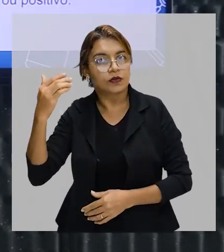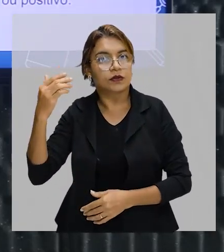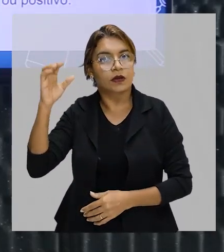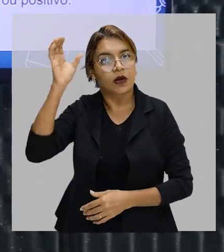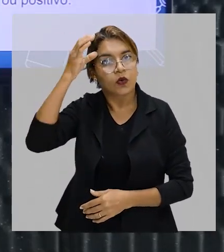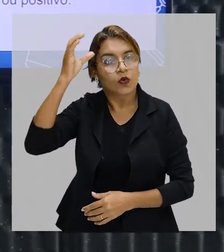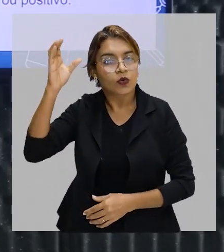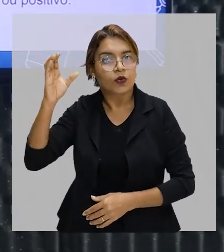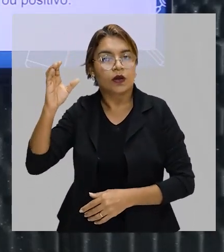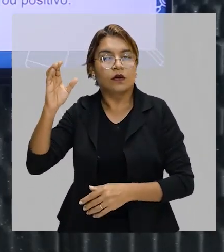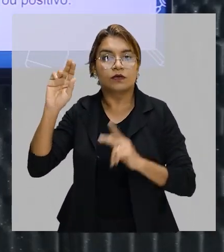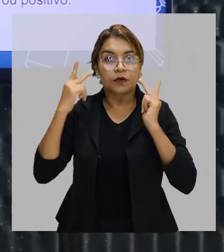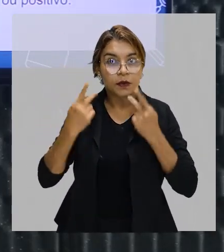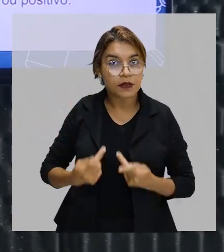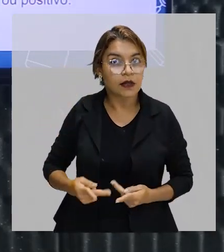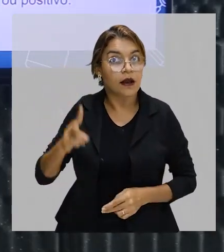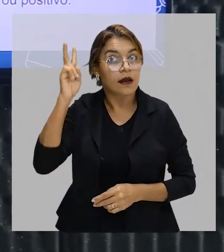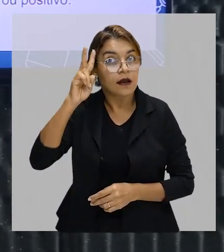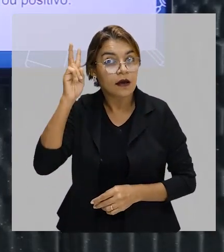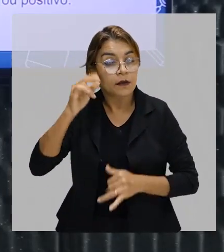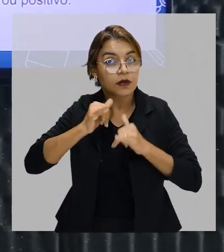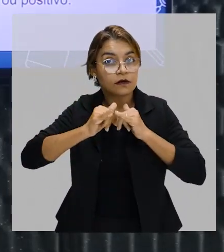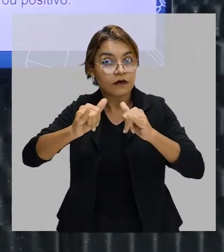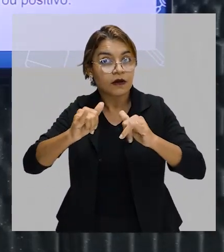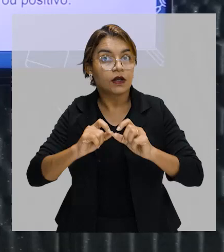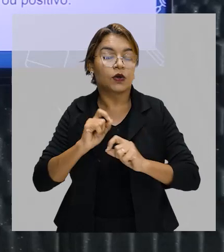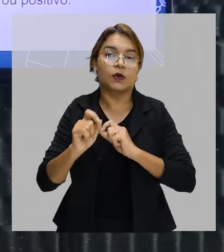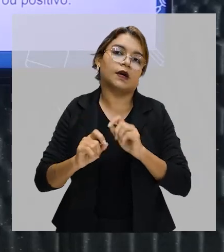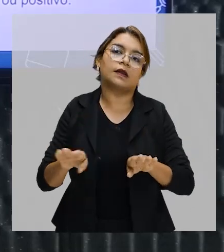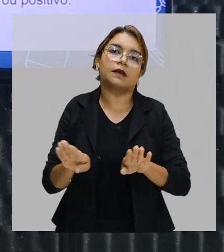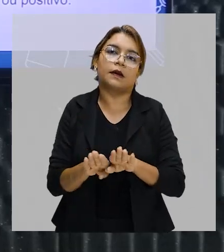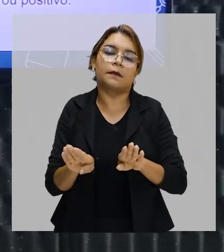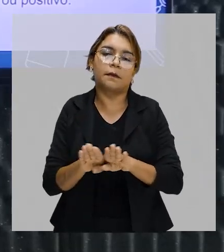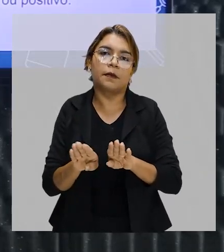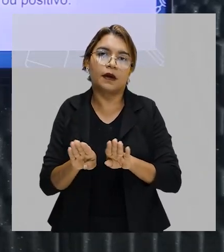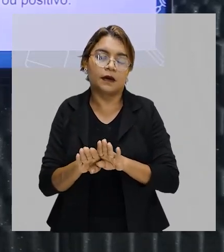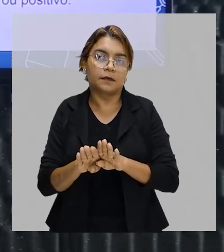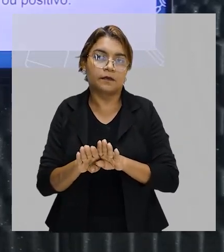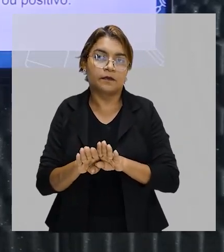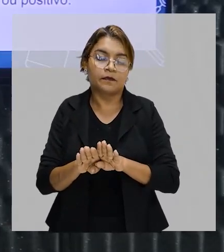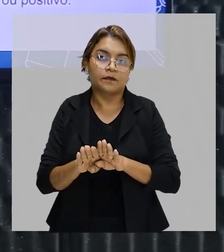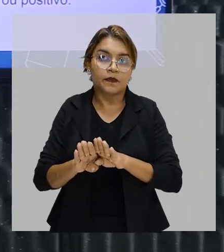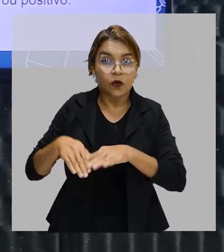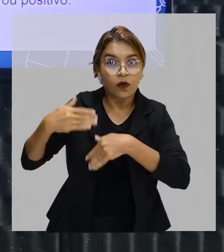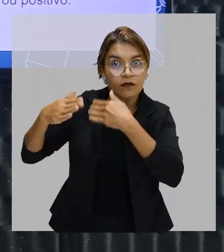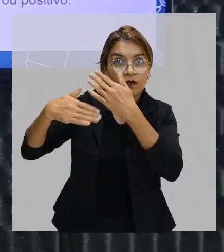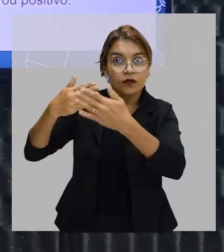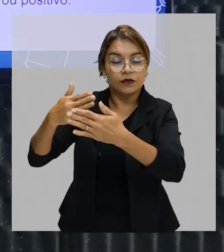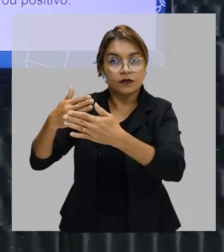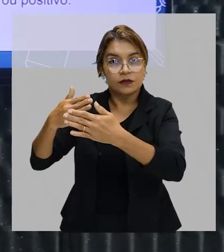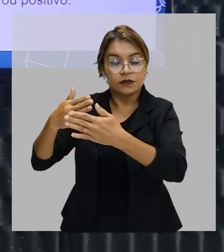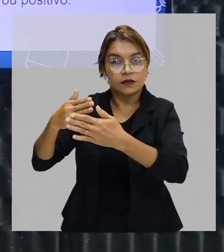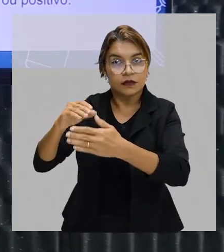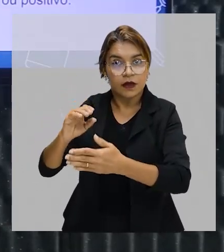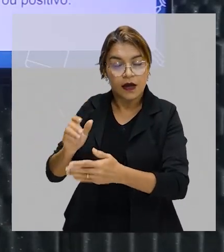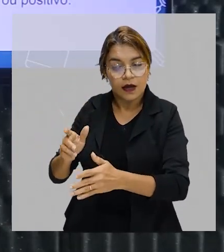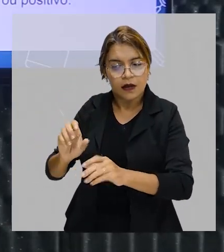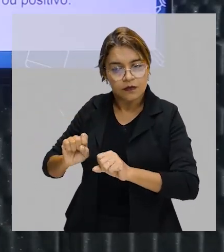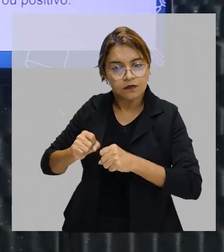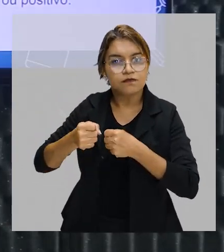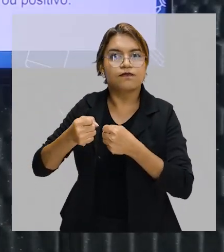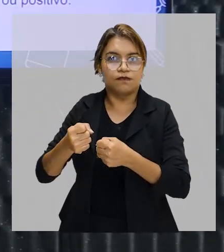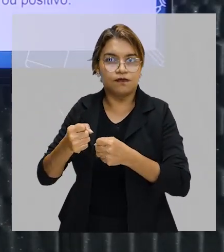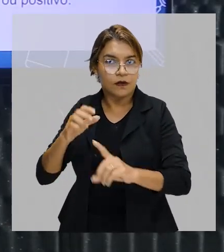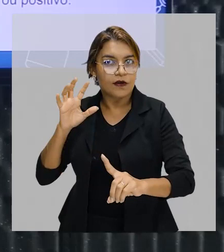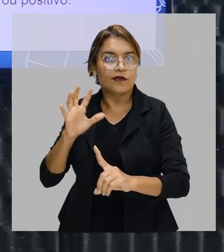humanidade. Então lembra que eu te falei, ele é também um defensor do evolucionismo. Ele é influenciado pelo